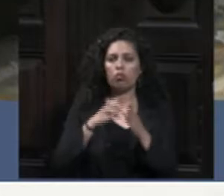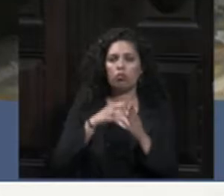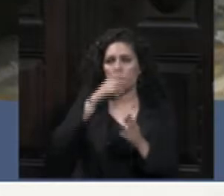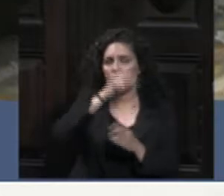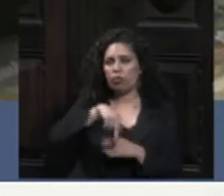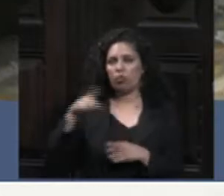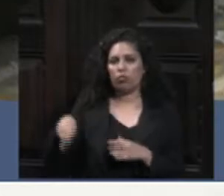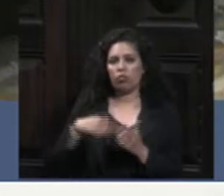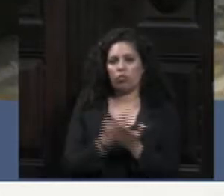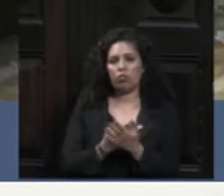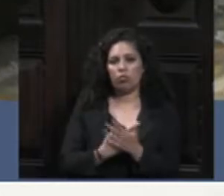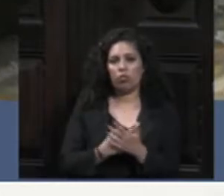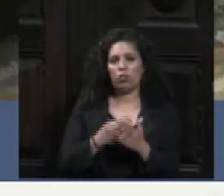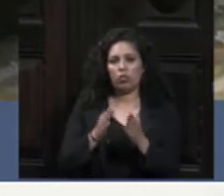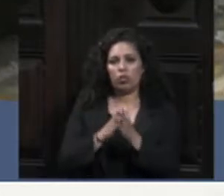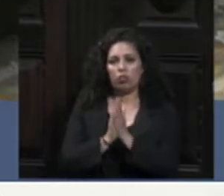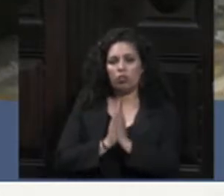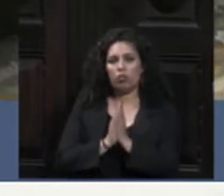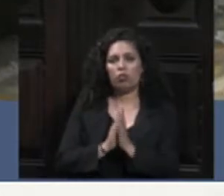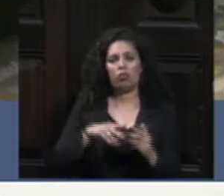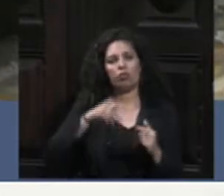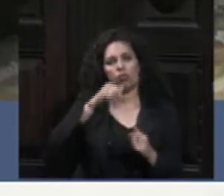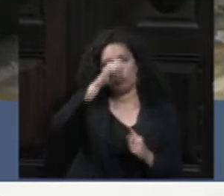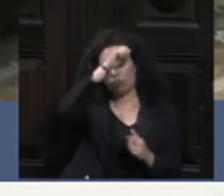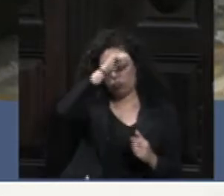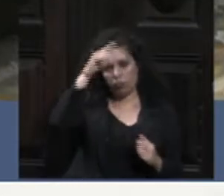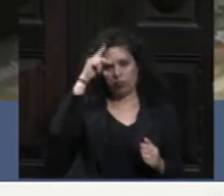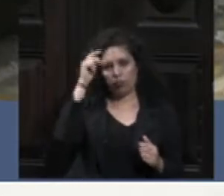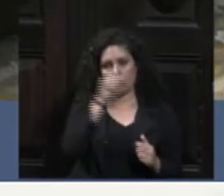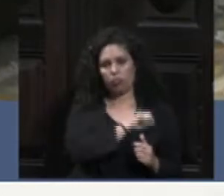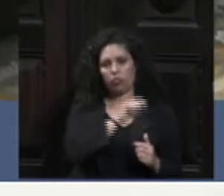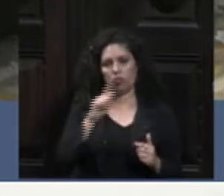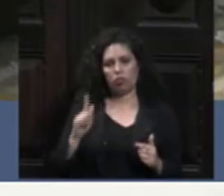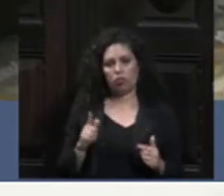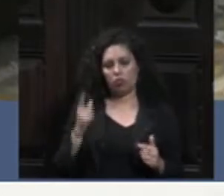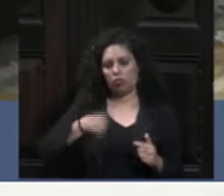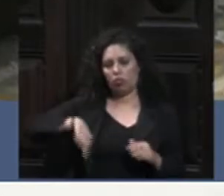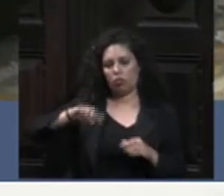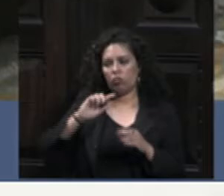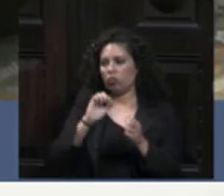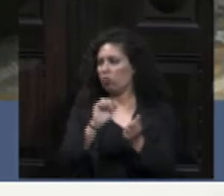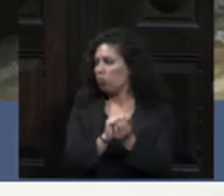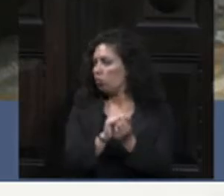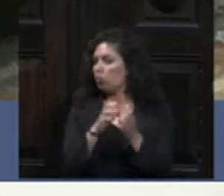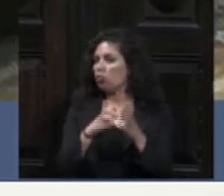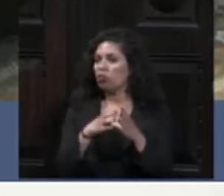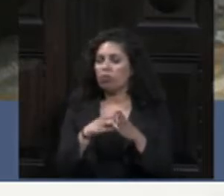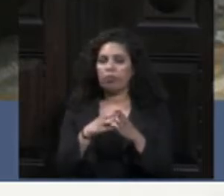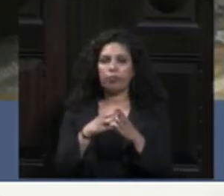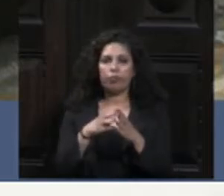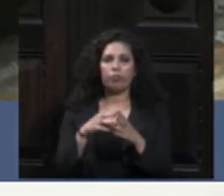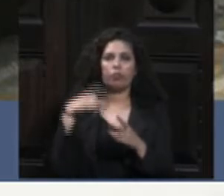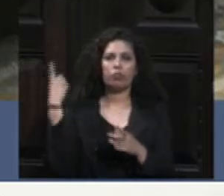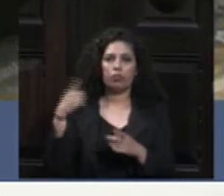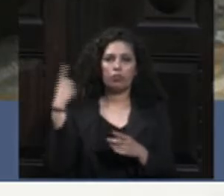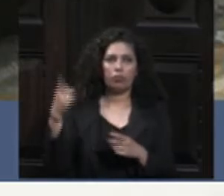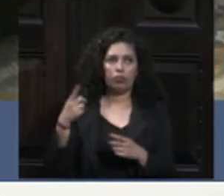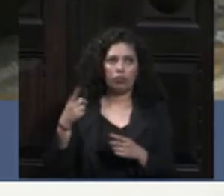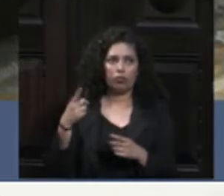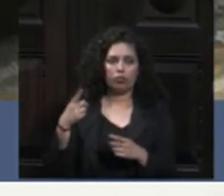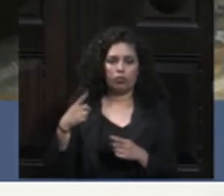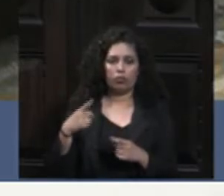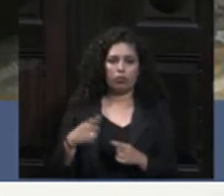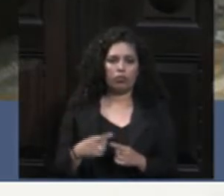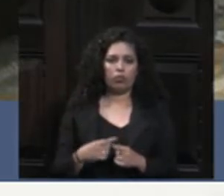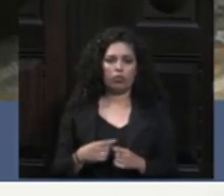apelo ao prefeito de São Gonçalo e ao conjunto dos deputados da Comissão de Educação para que a gente contribua para a construção de uma